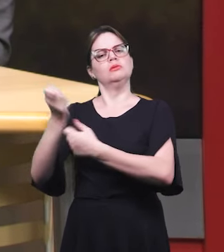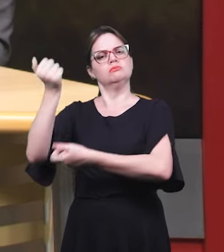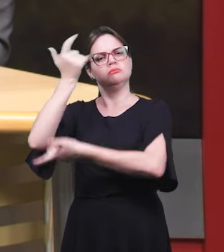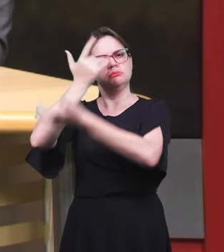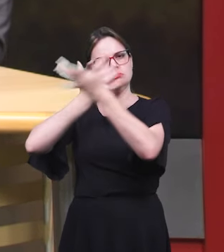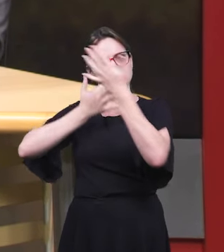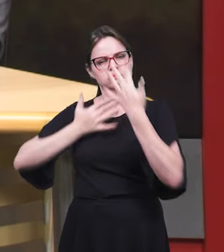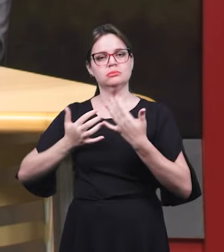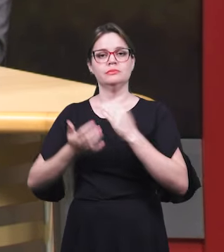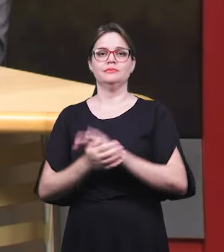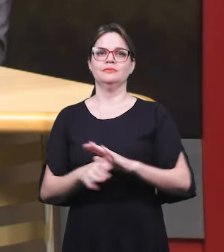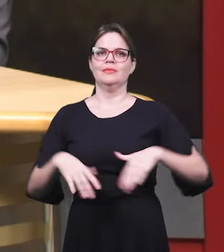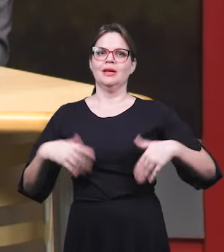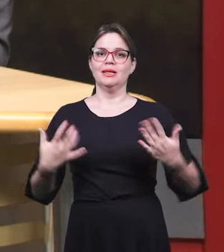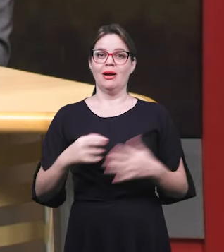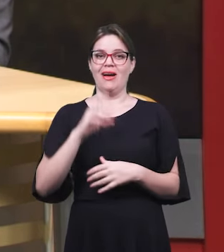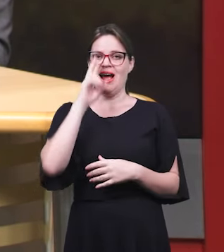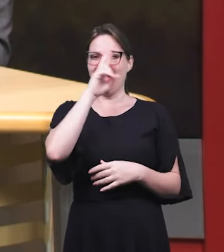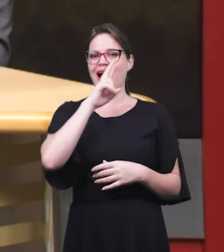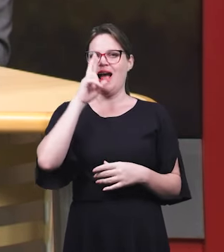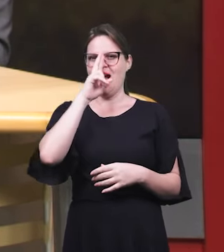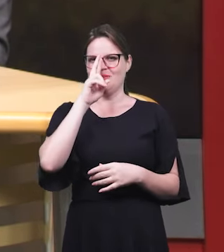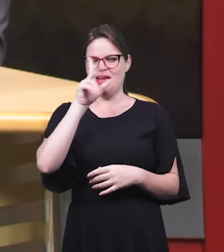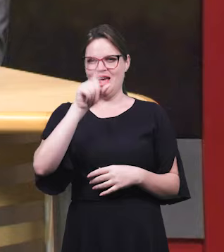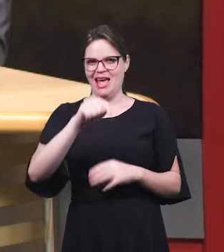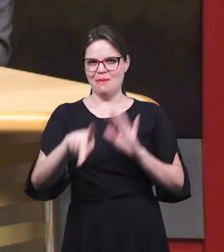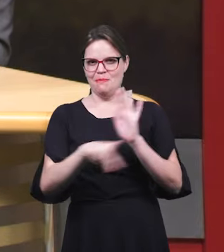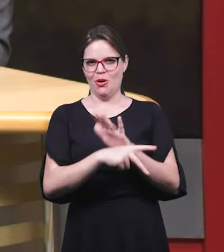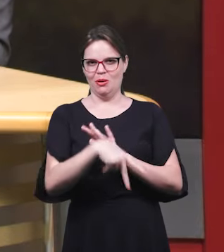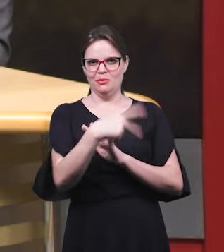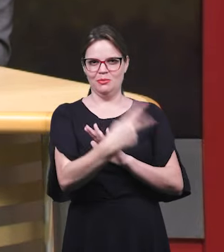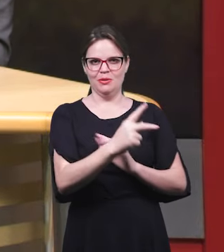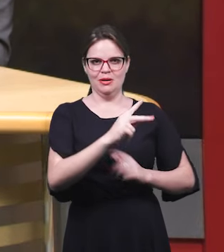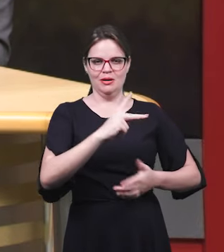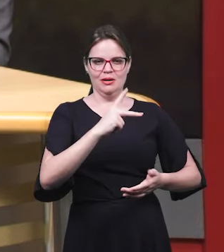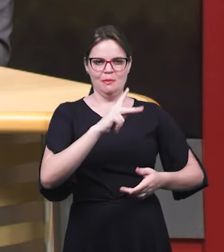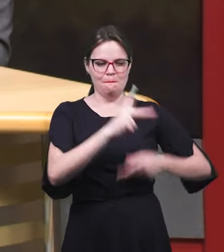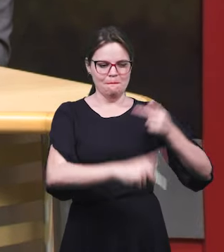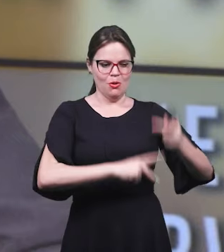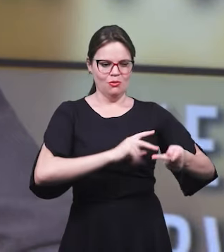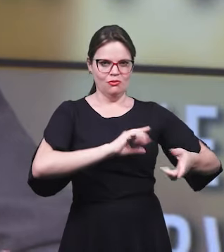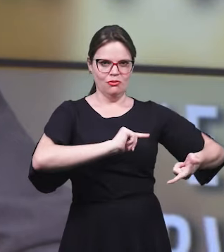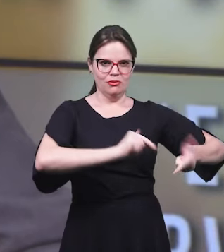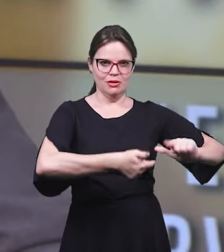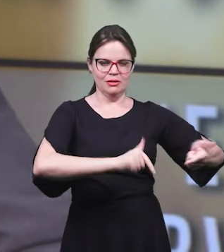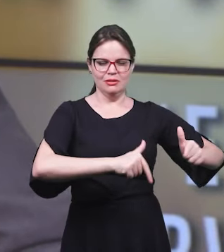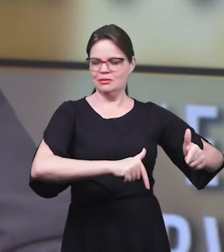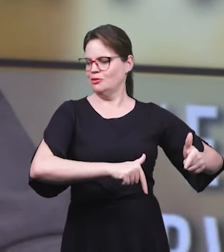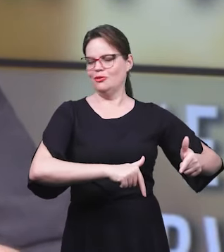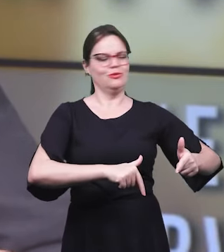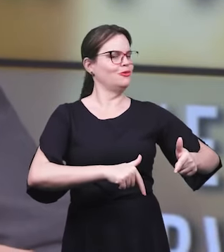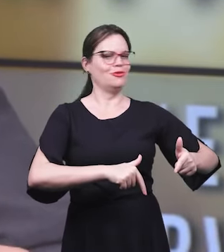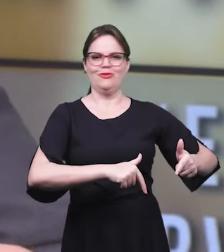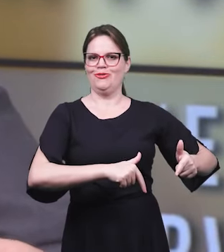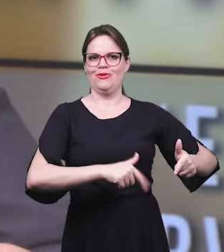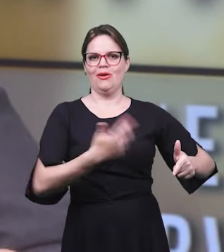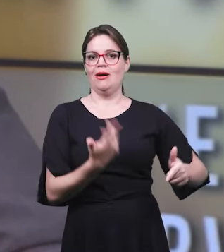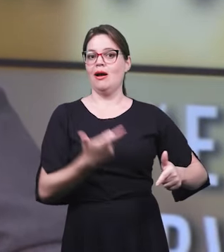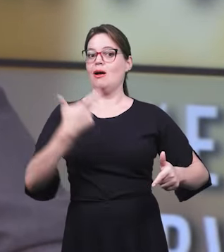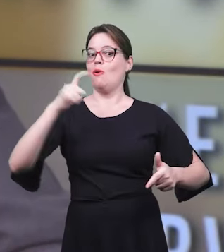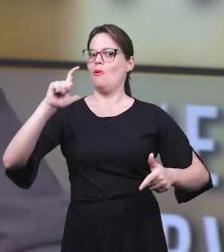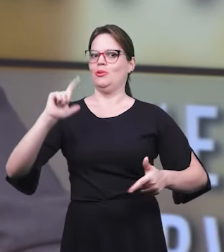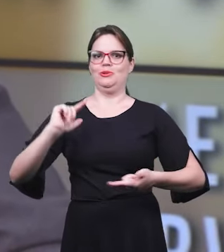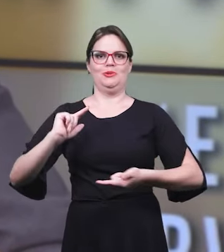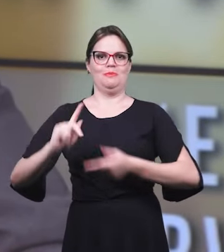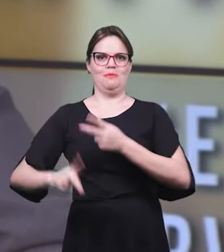ela é um tipo, né, da igreja, né? Ela passou a fazer parte da genealogia,